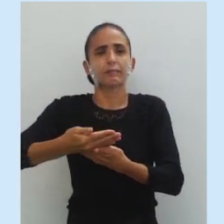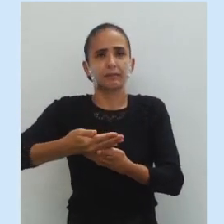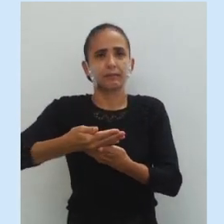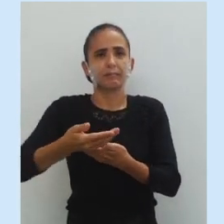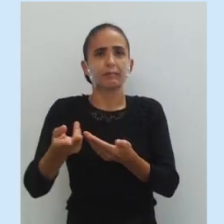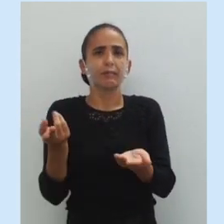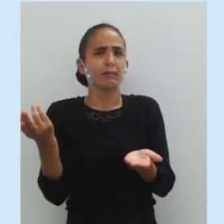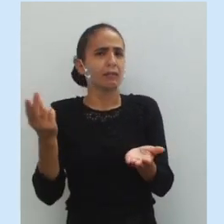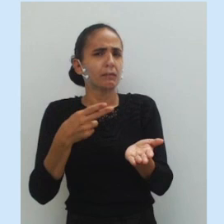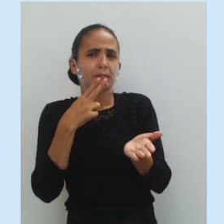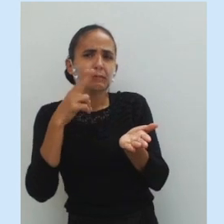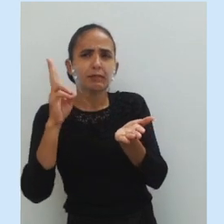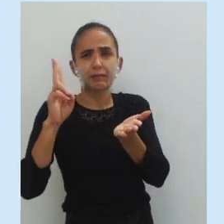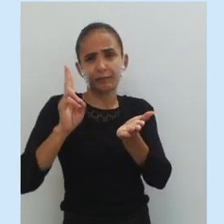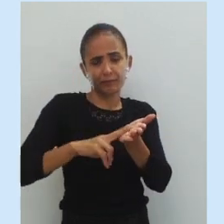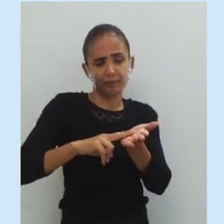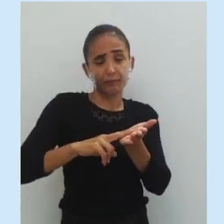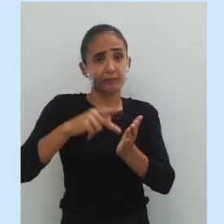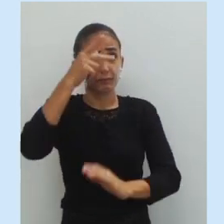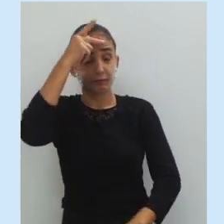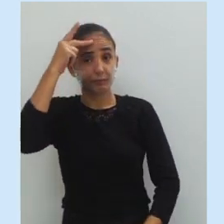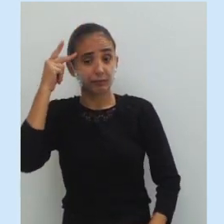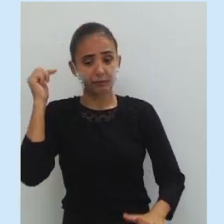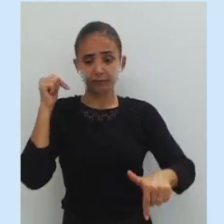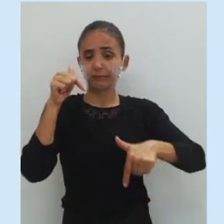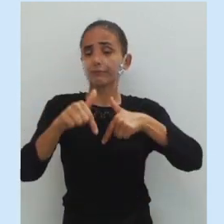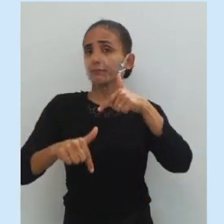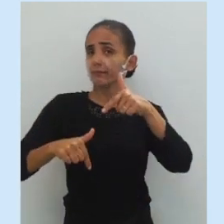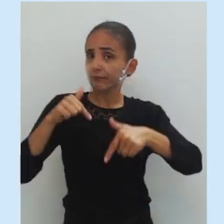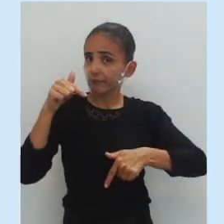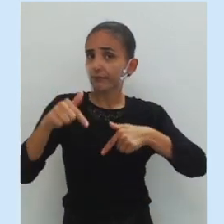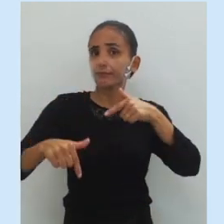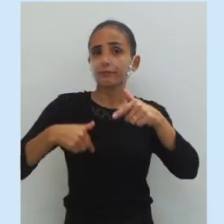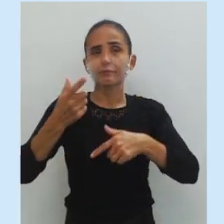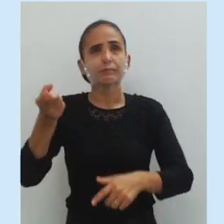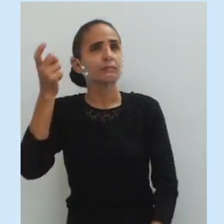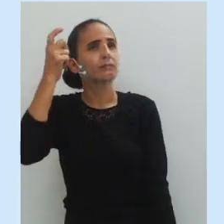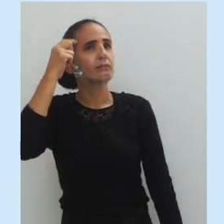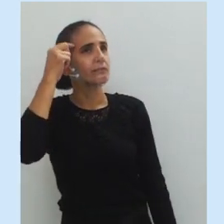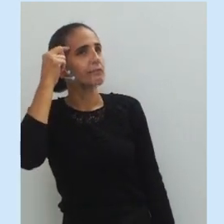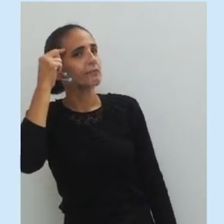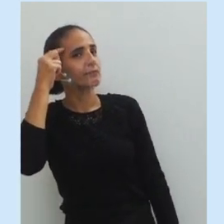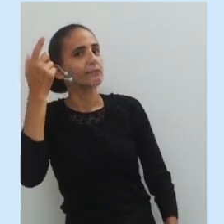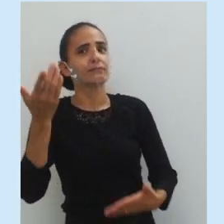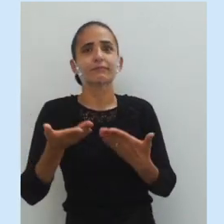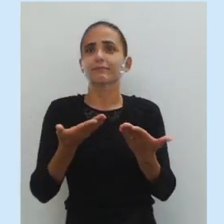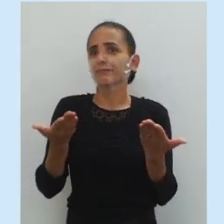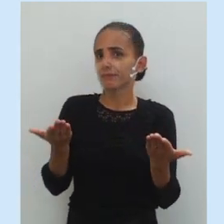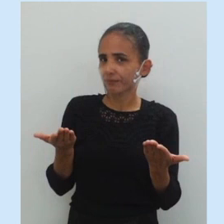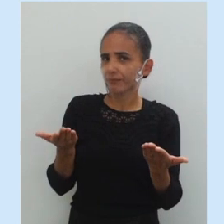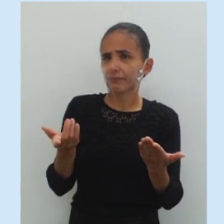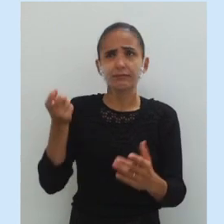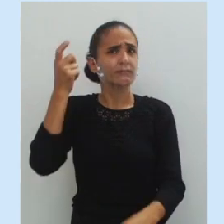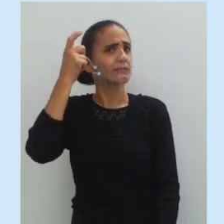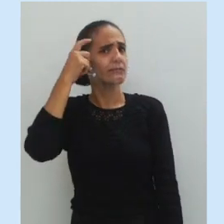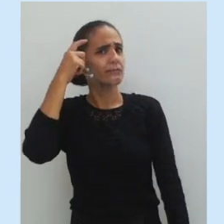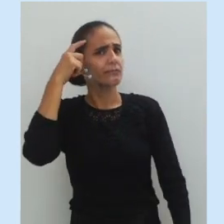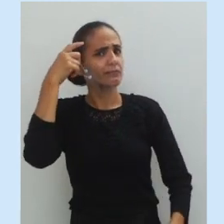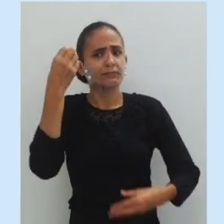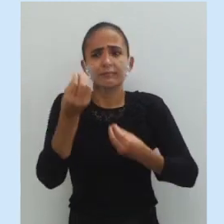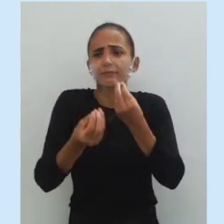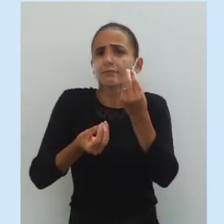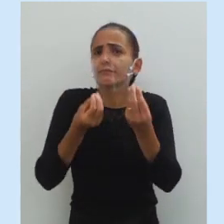de carta, de pessoas que estão trabalhando, para as pessoas que estão pensando, ou seja, elas estão pensando